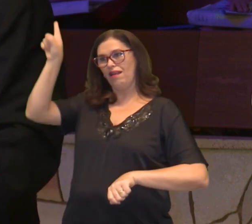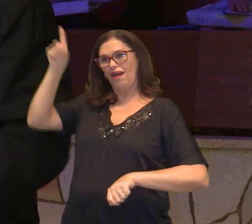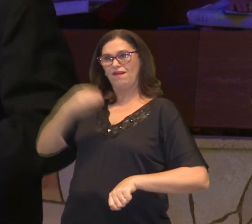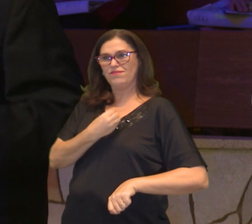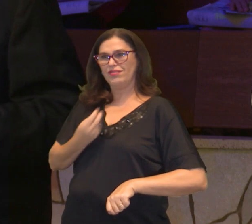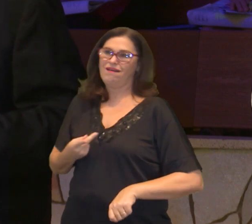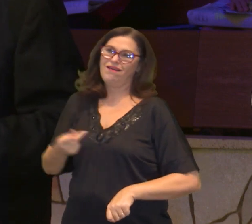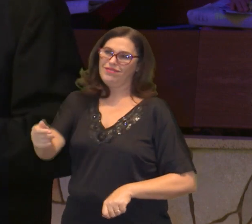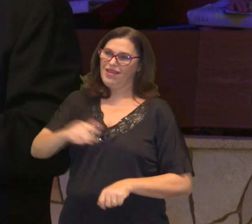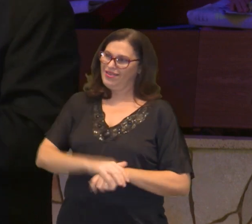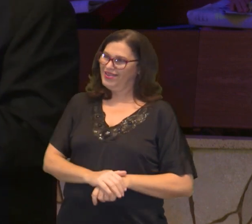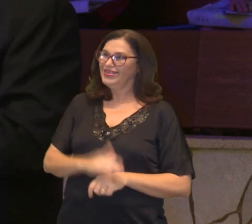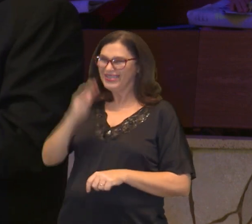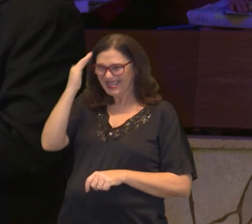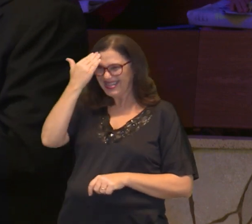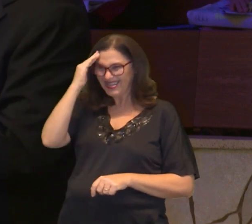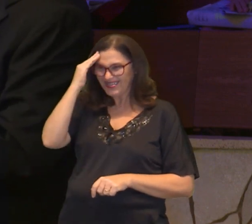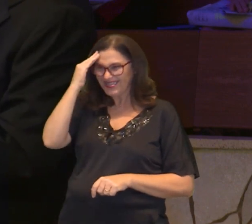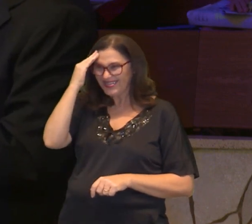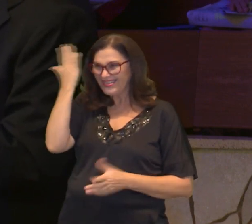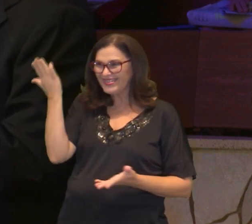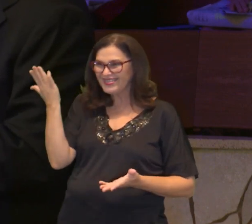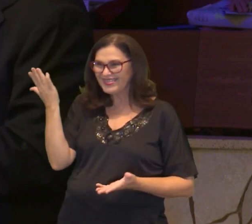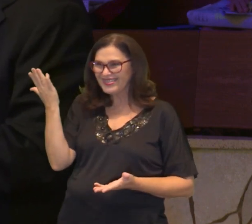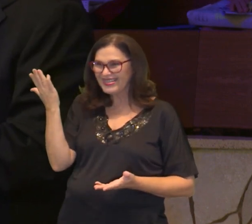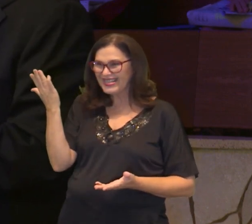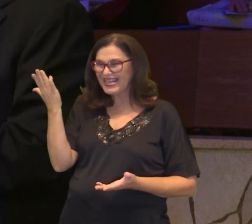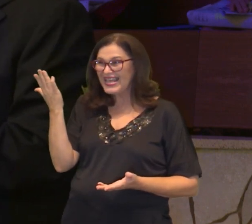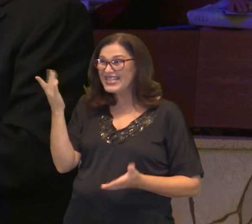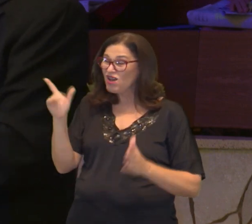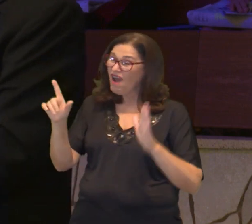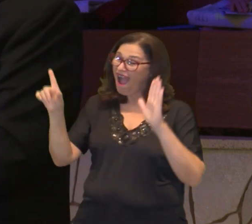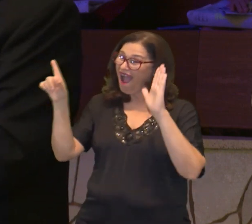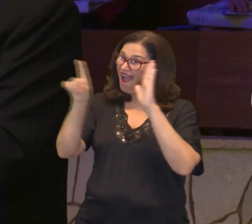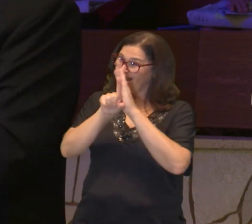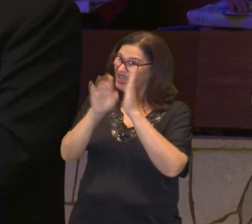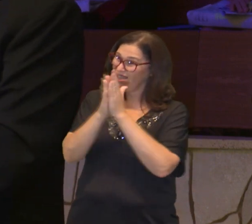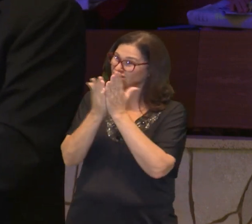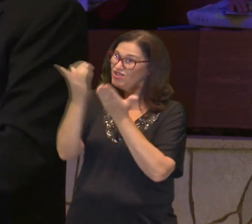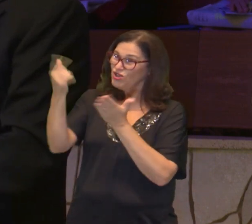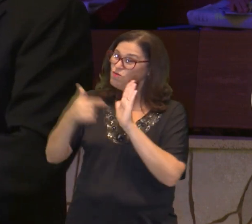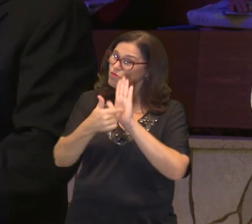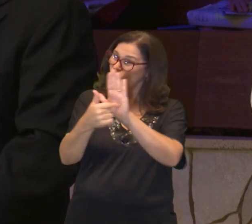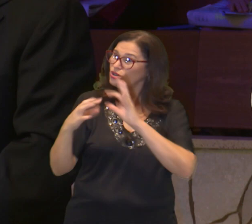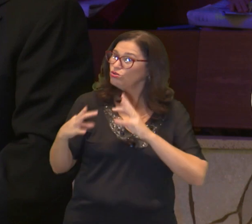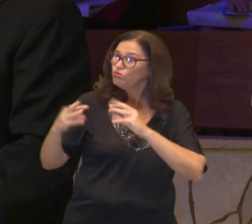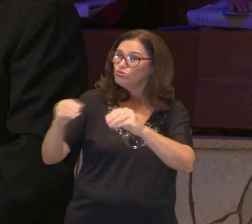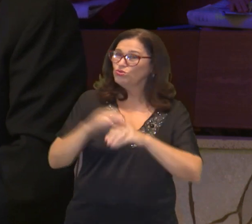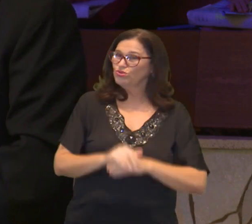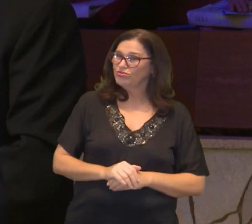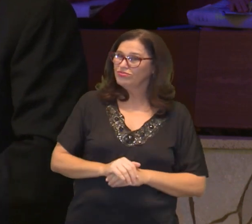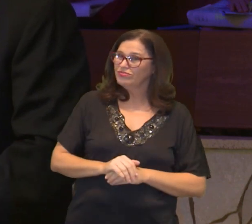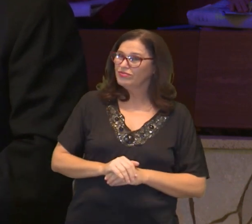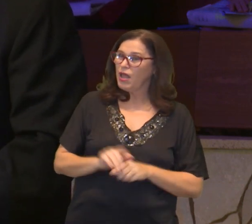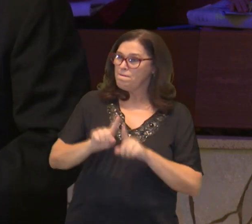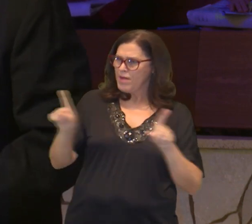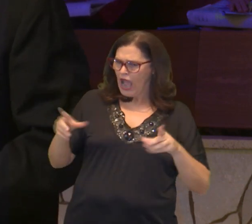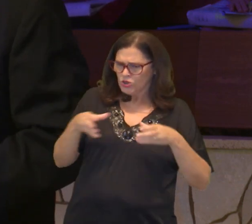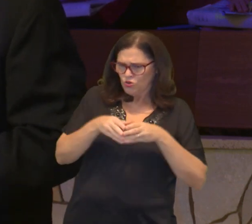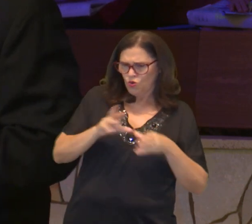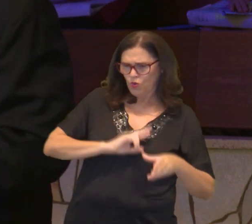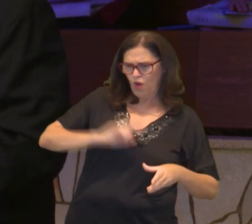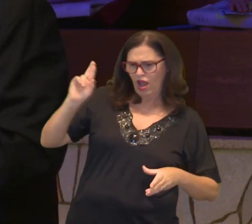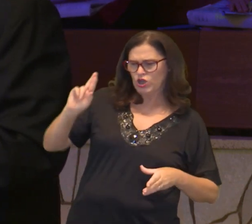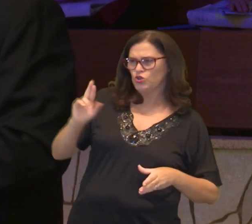E depois de dar essa resposta, um escriba chega para Jesus, e é o texto que nós vamos ler,